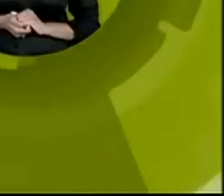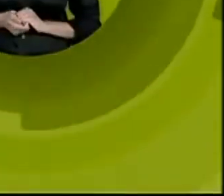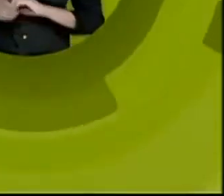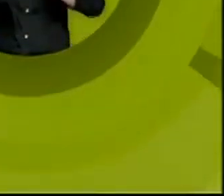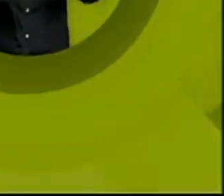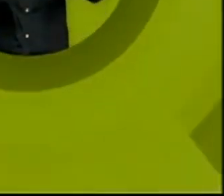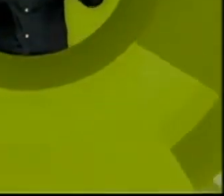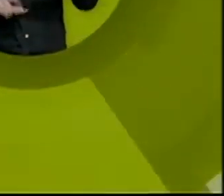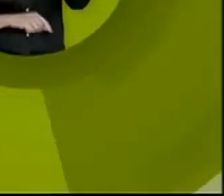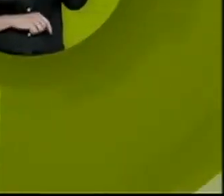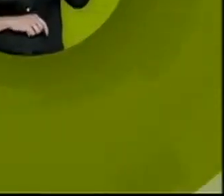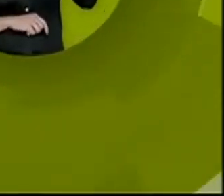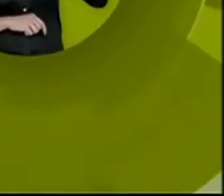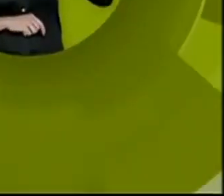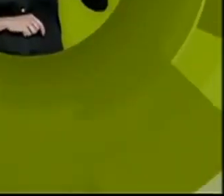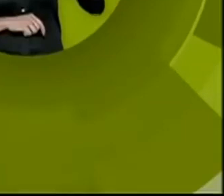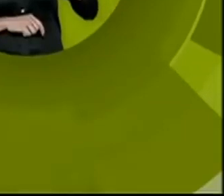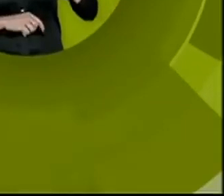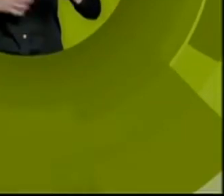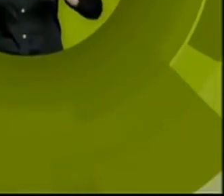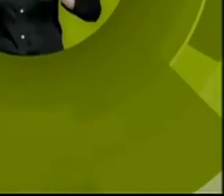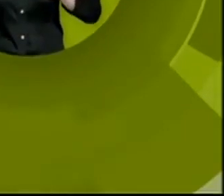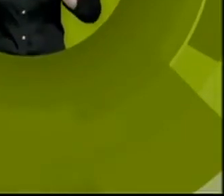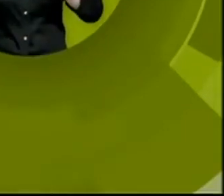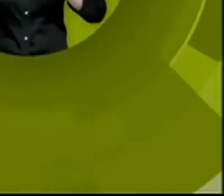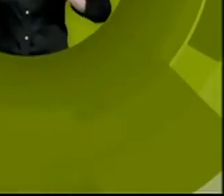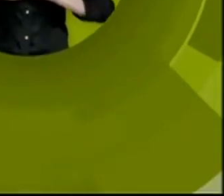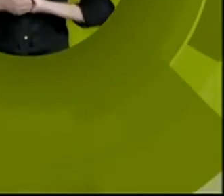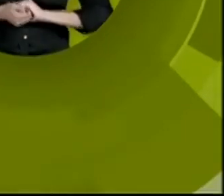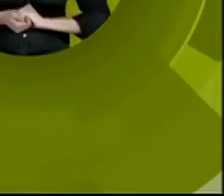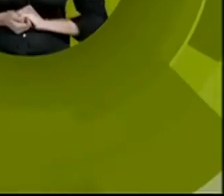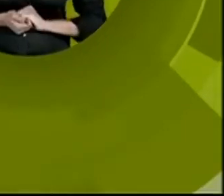O programa a seguir é livre para todos os públicos.